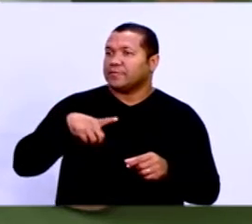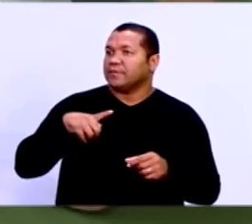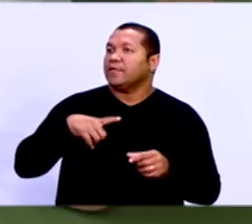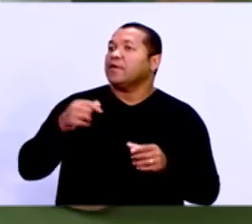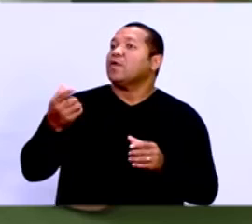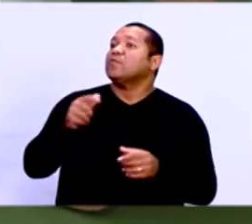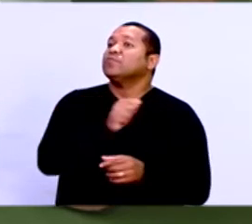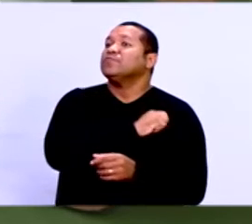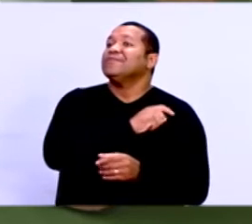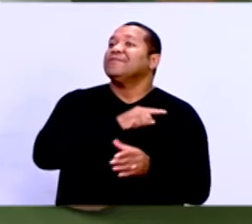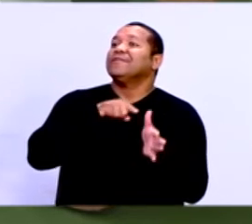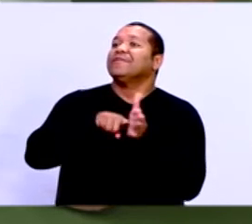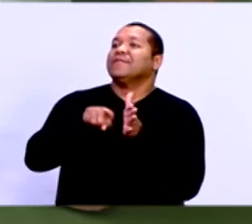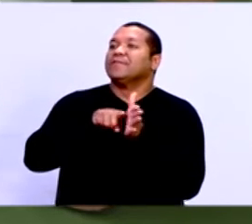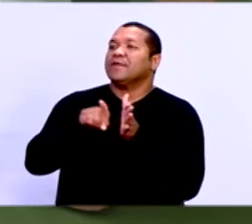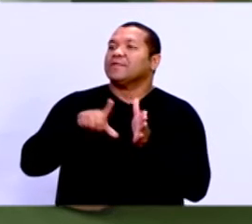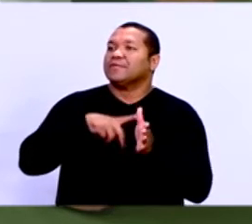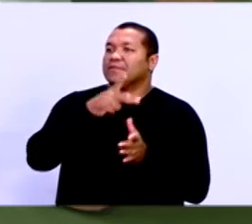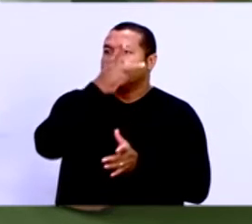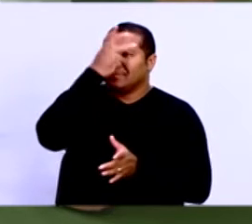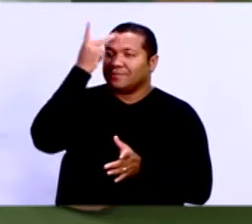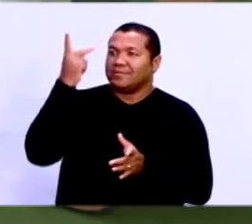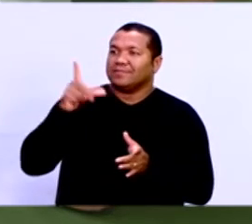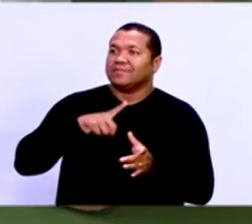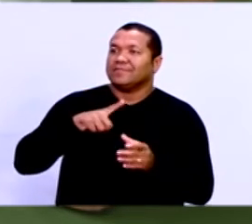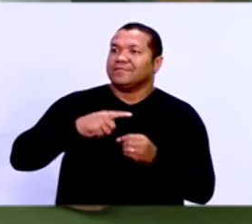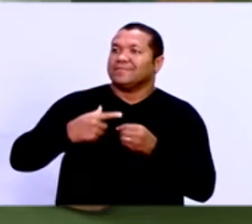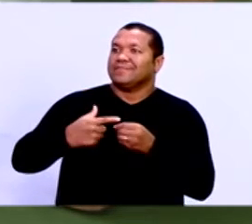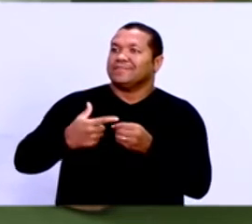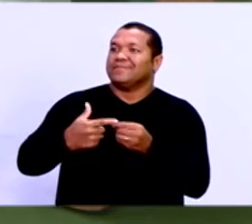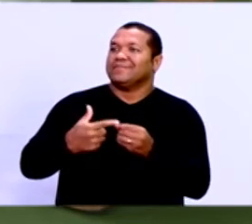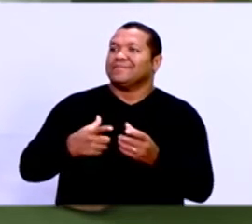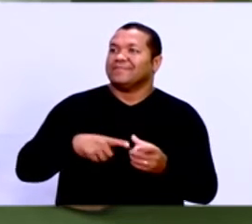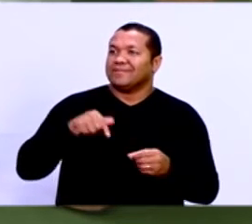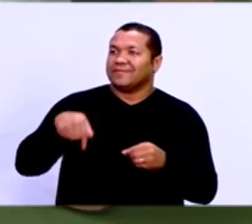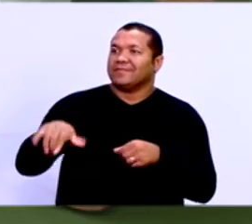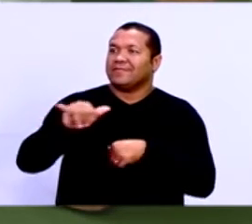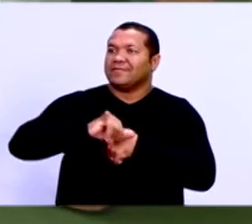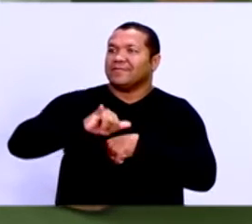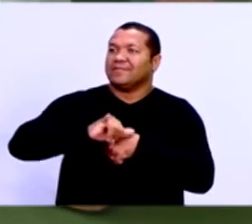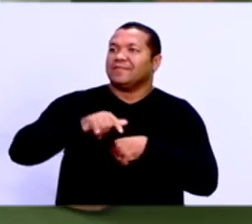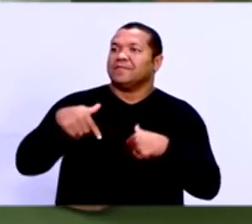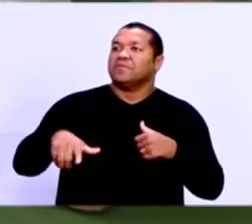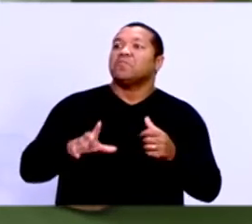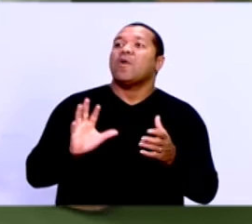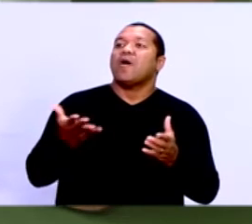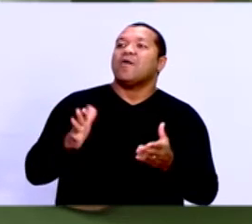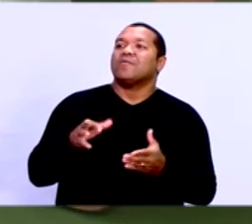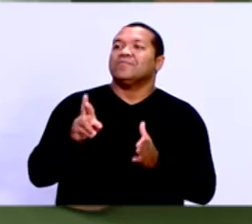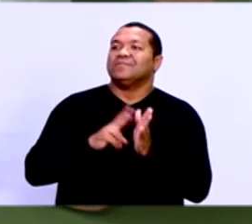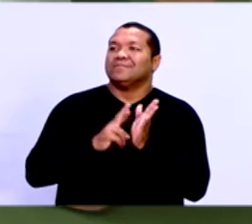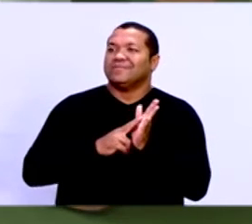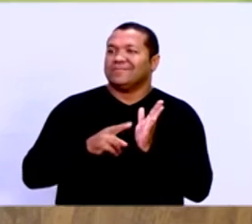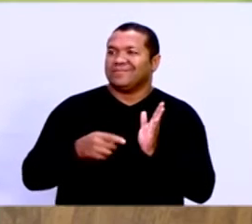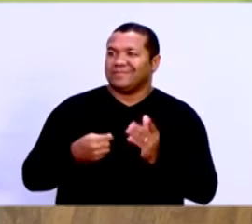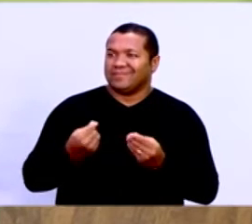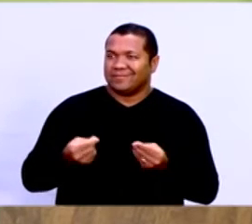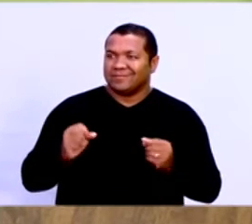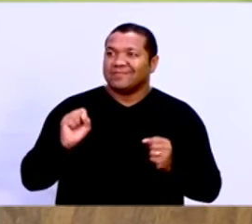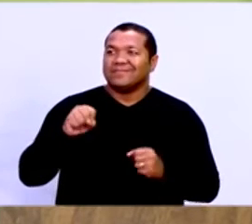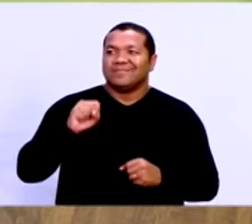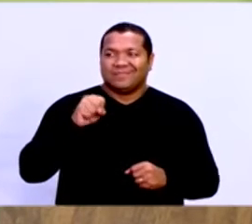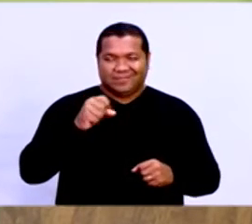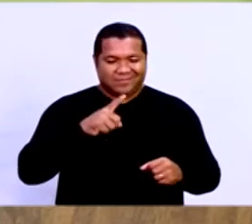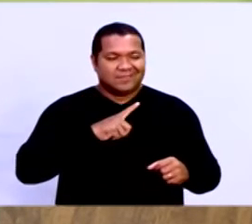participação pessoal a ida do interior daqui da capital alguma resposta aí pra gente sim